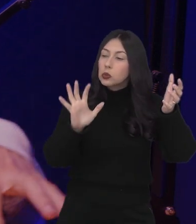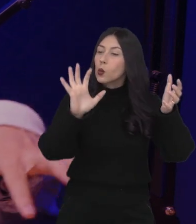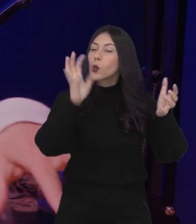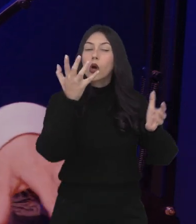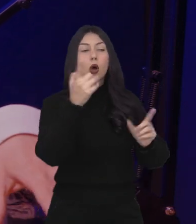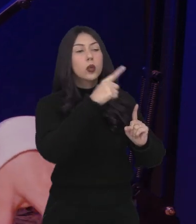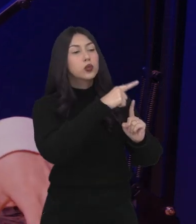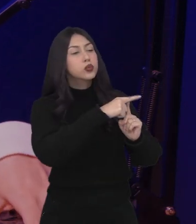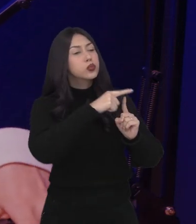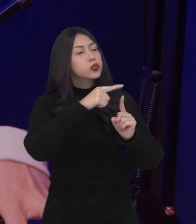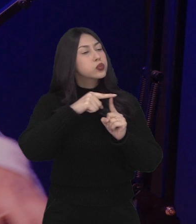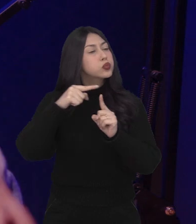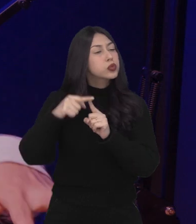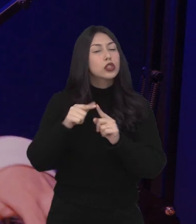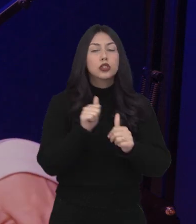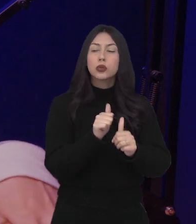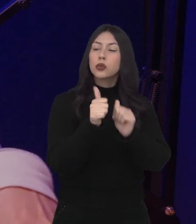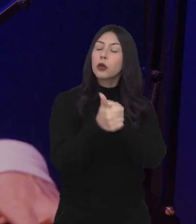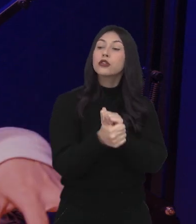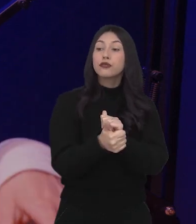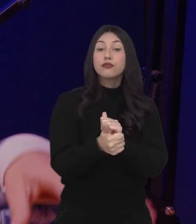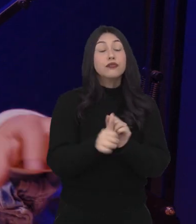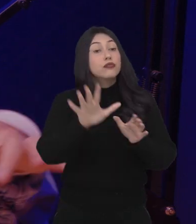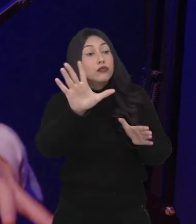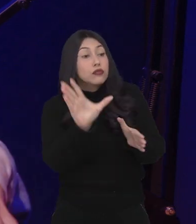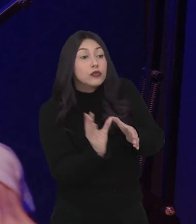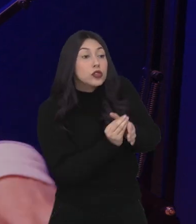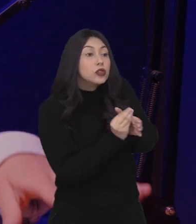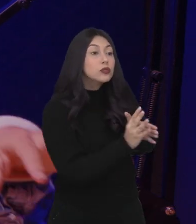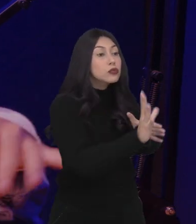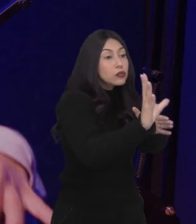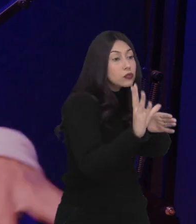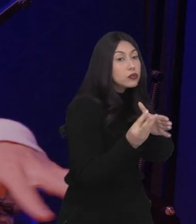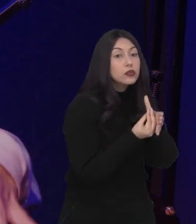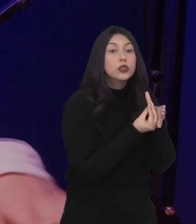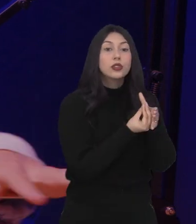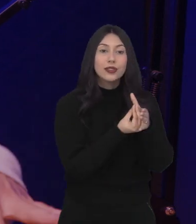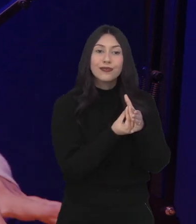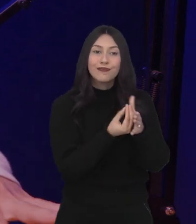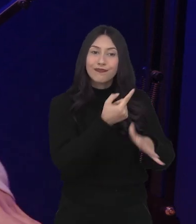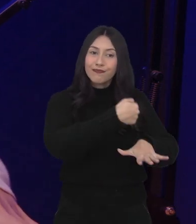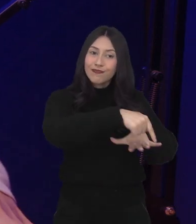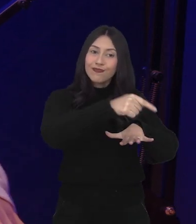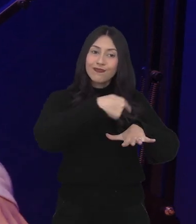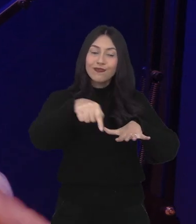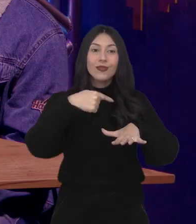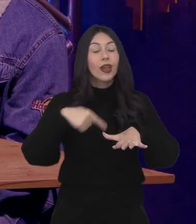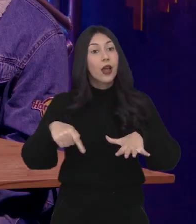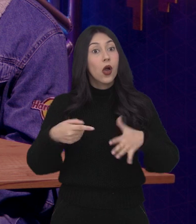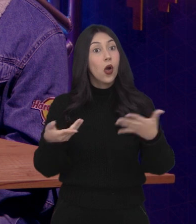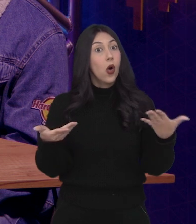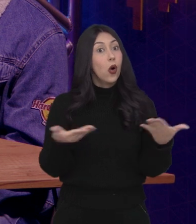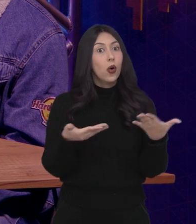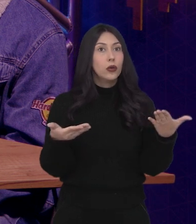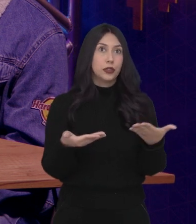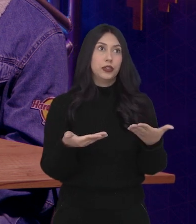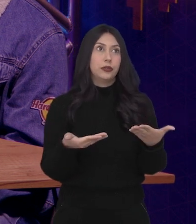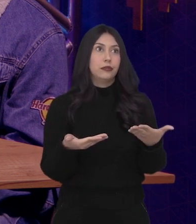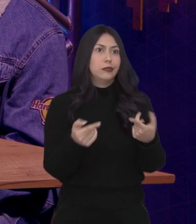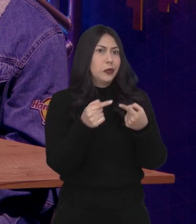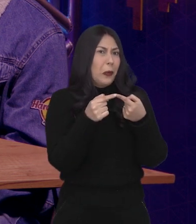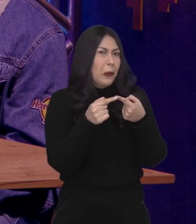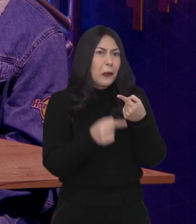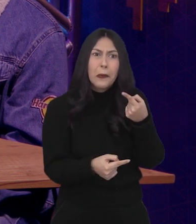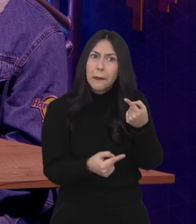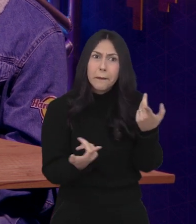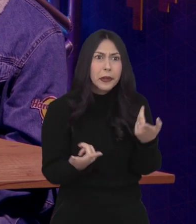alguns estilos, né, de esporte, e vão inserindo então dentro das modalidades. Hoje já não faria mais sentido,